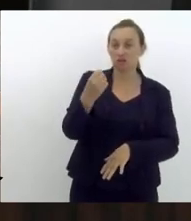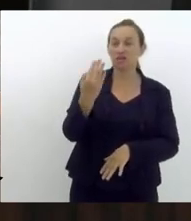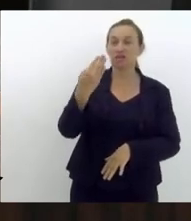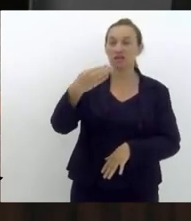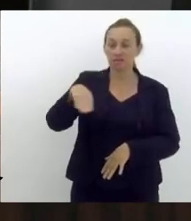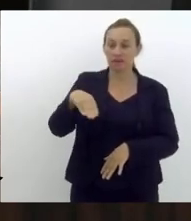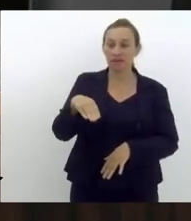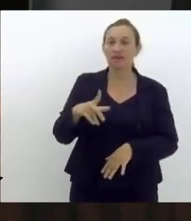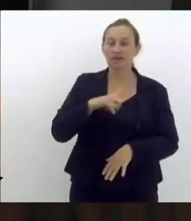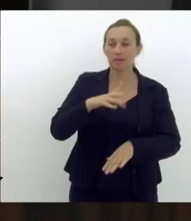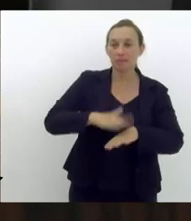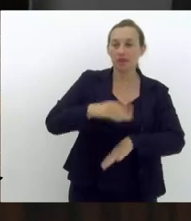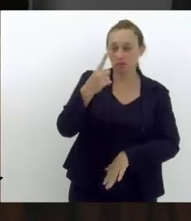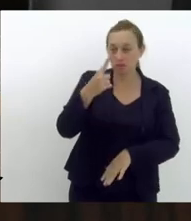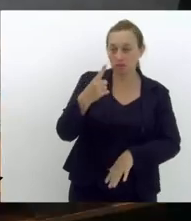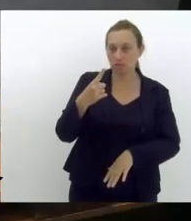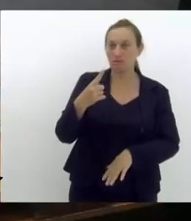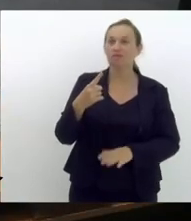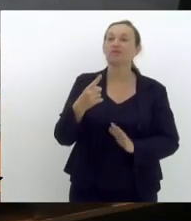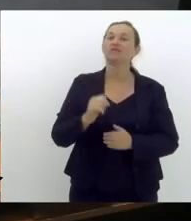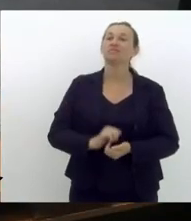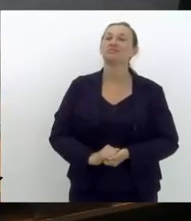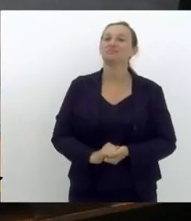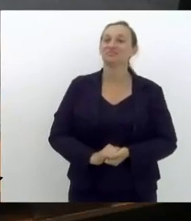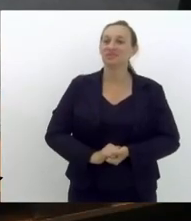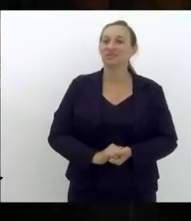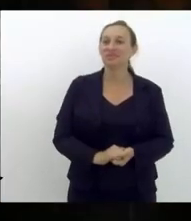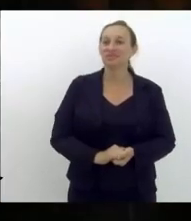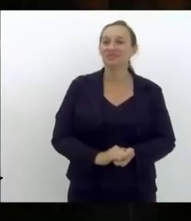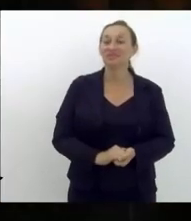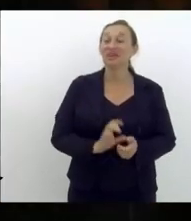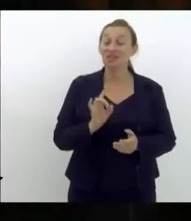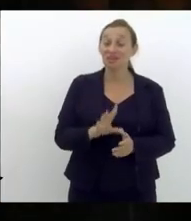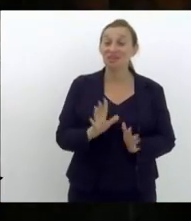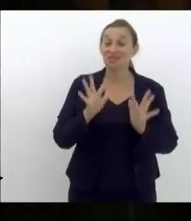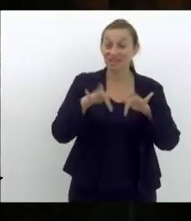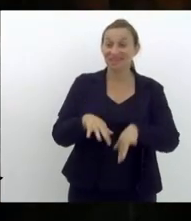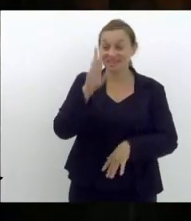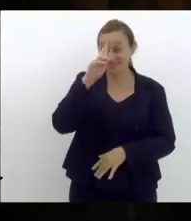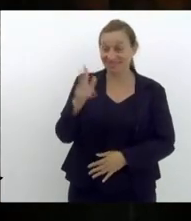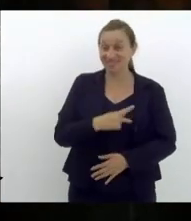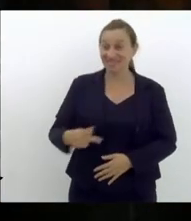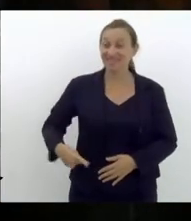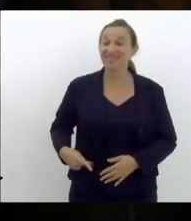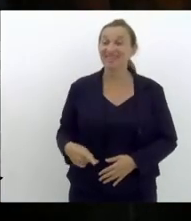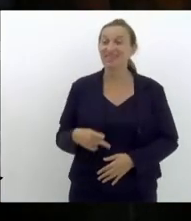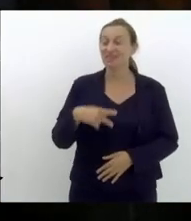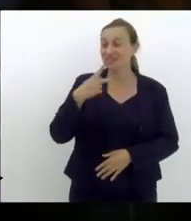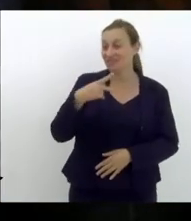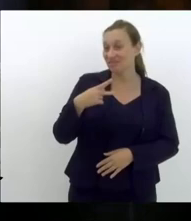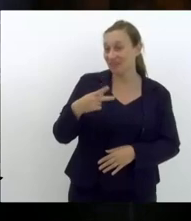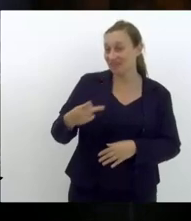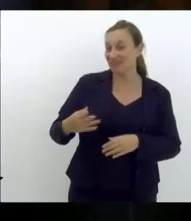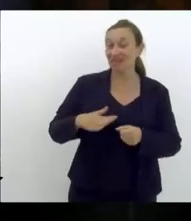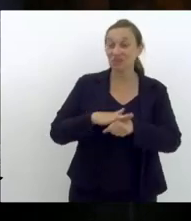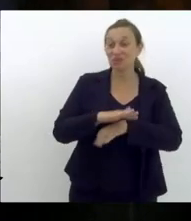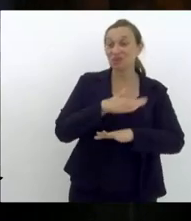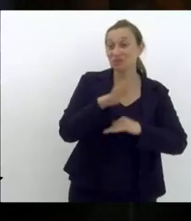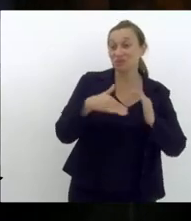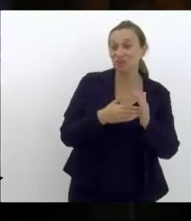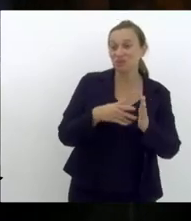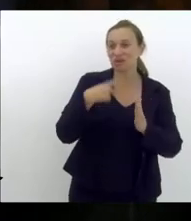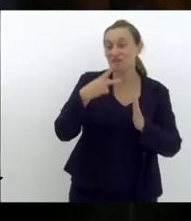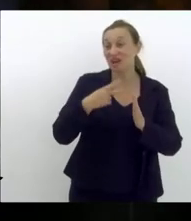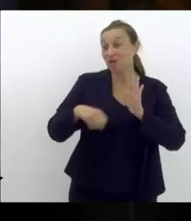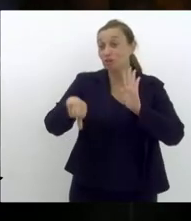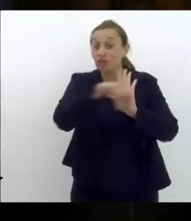mais um orado escrito por favor por favor só concluindo senhor presidente Nós ficaríamos aqui a noite inteira para enumerar